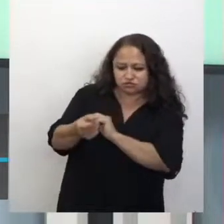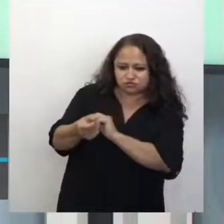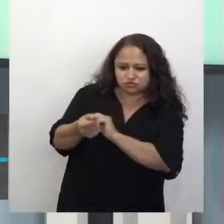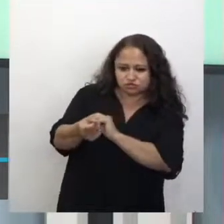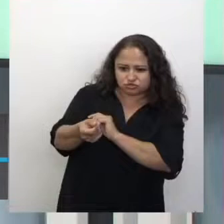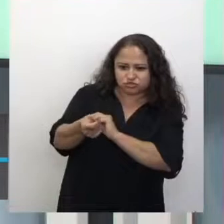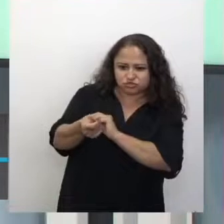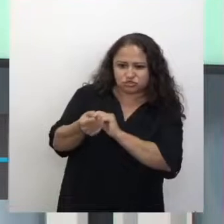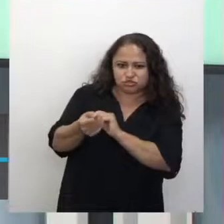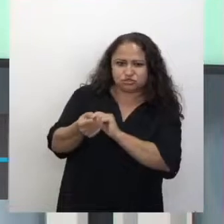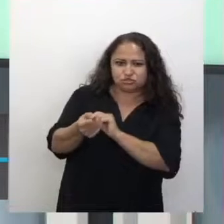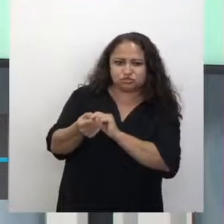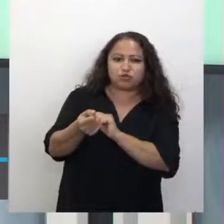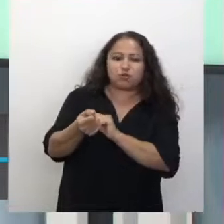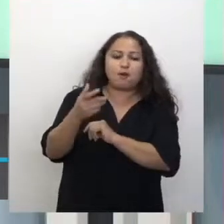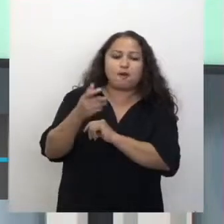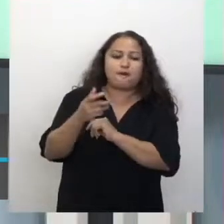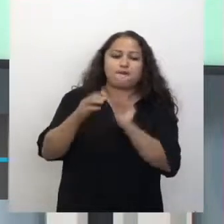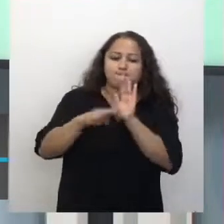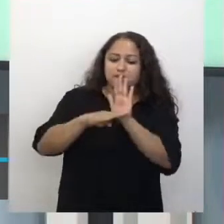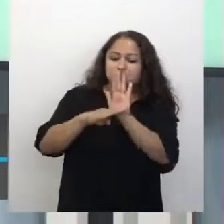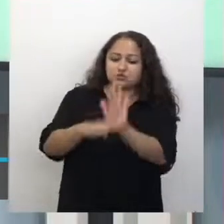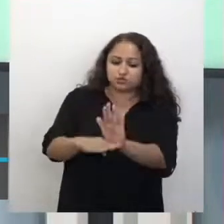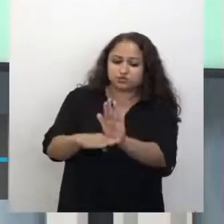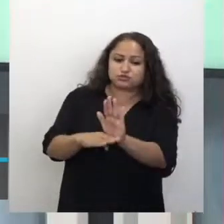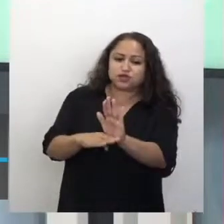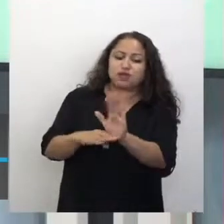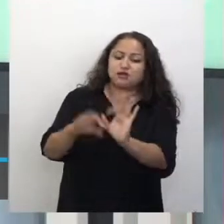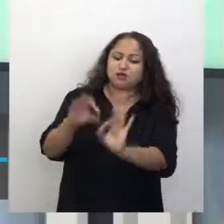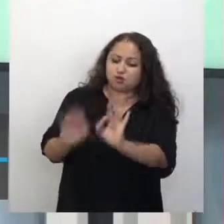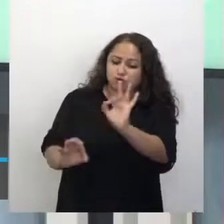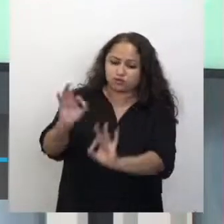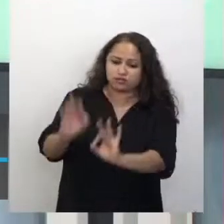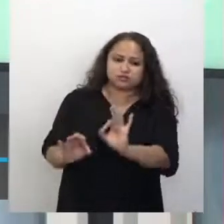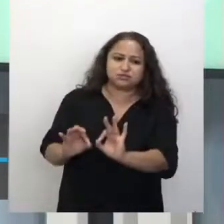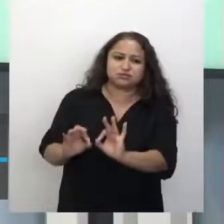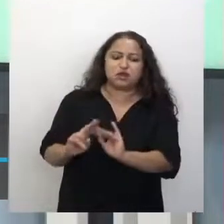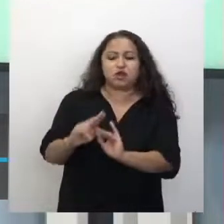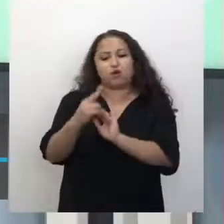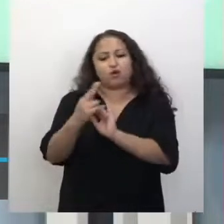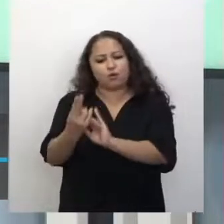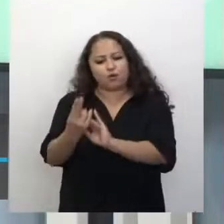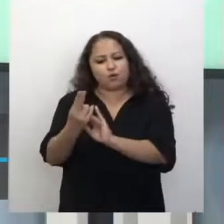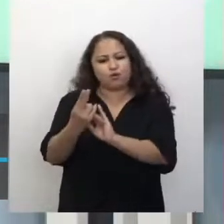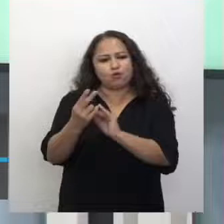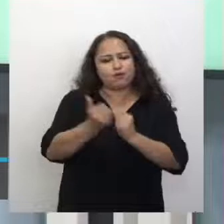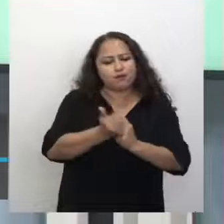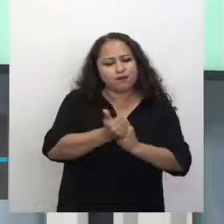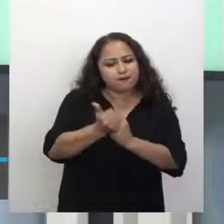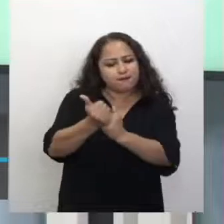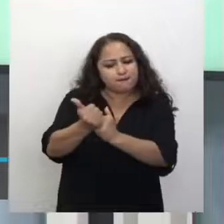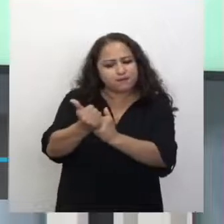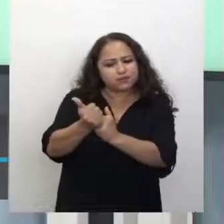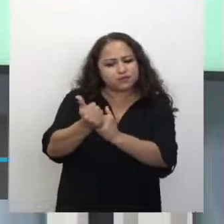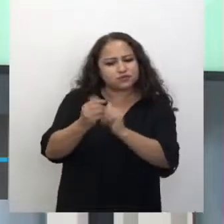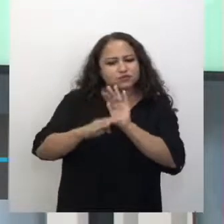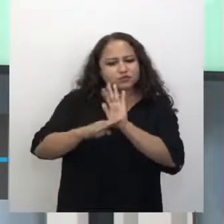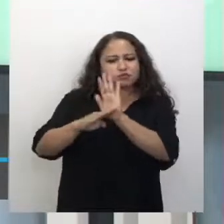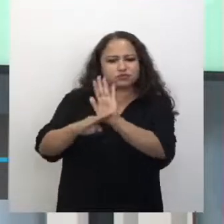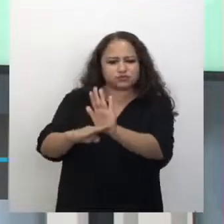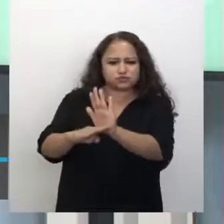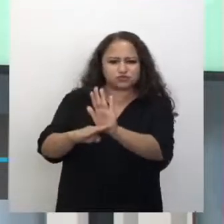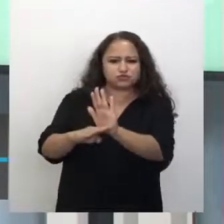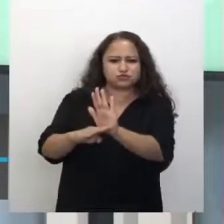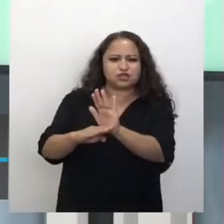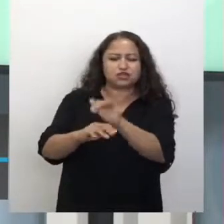para ajudar a montar essa exposição, como ele pode ser apenas um apoiador secundário, ou seja, ele pode ajudar a cuidar da divulgação,